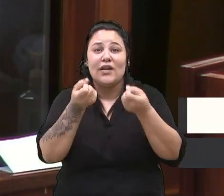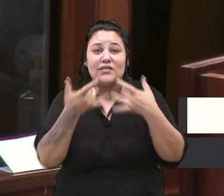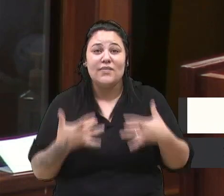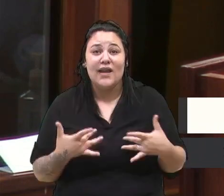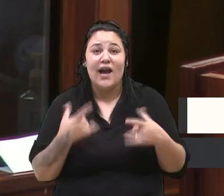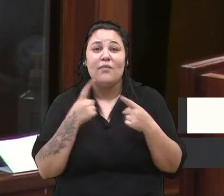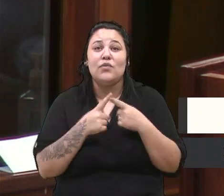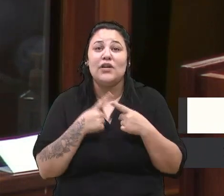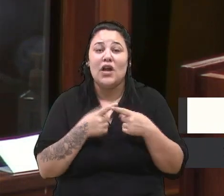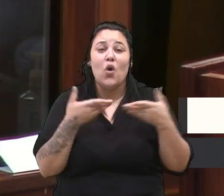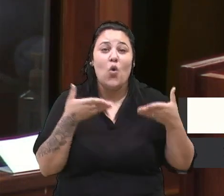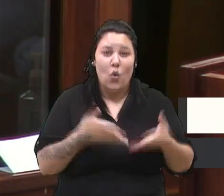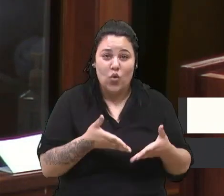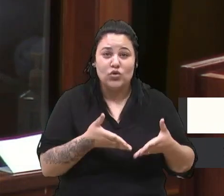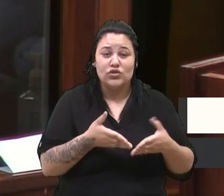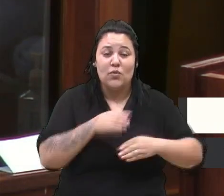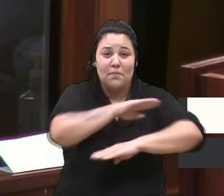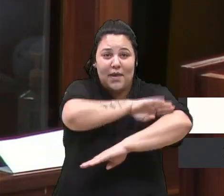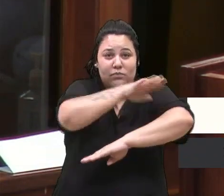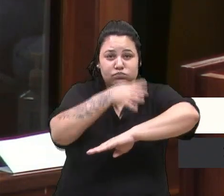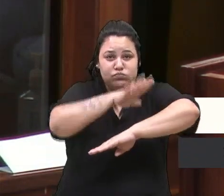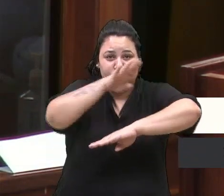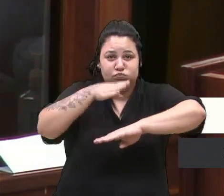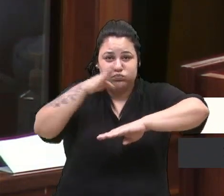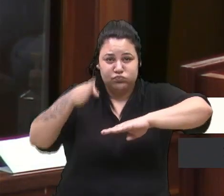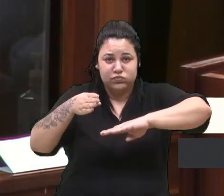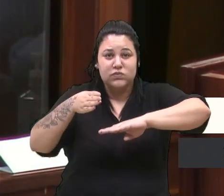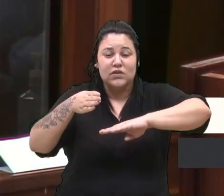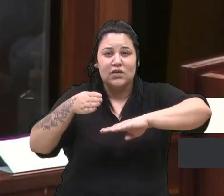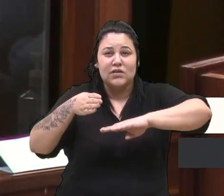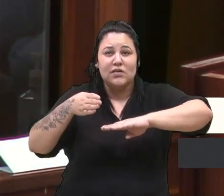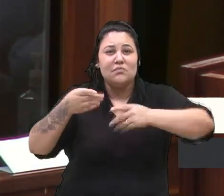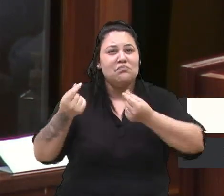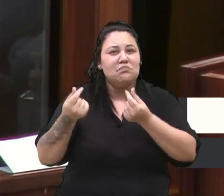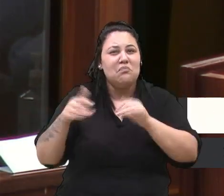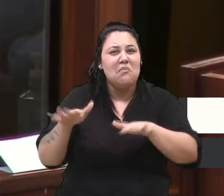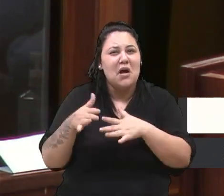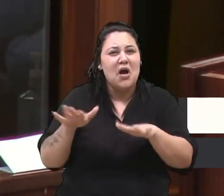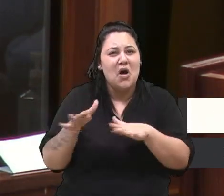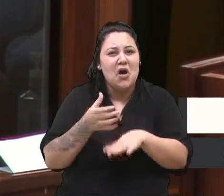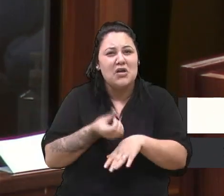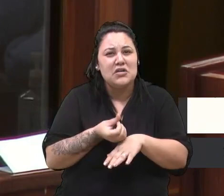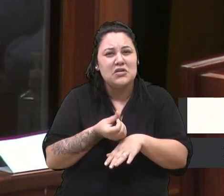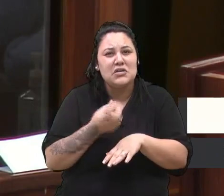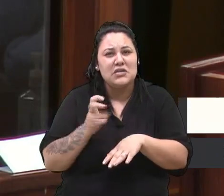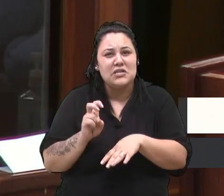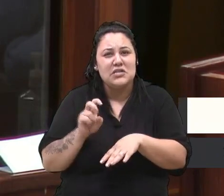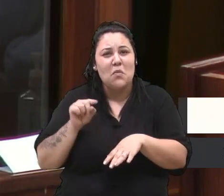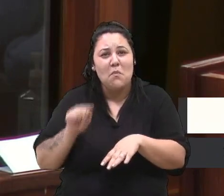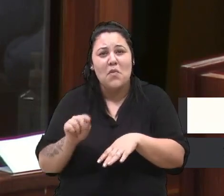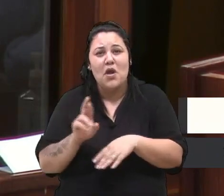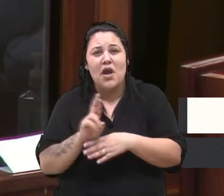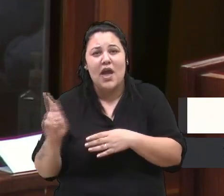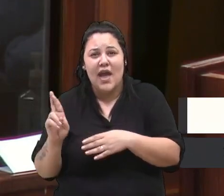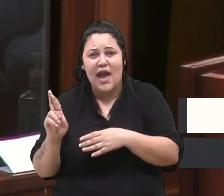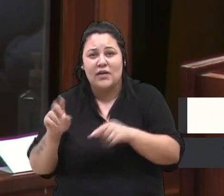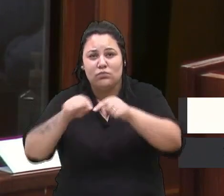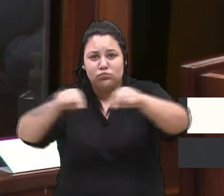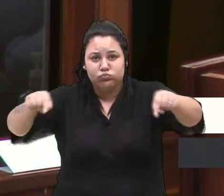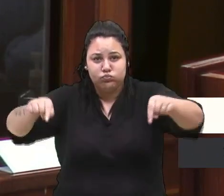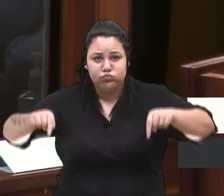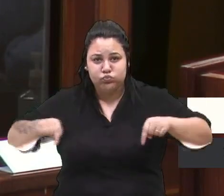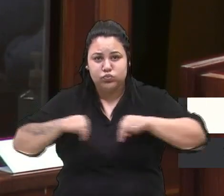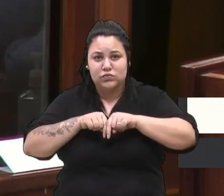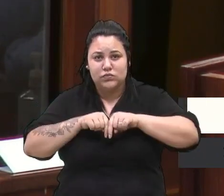Porque hoje uma tela custa em média 65 mil reais o hectare. Tá?